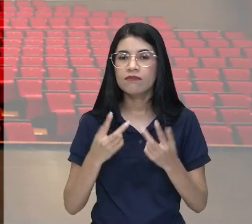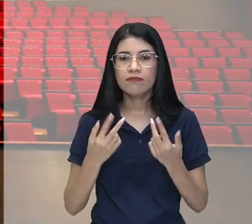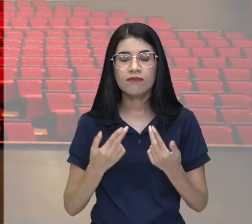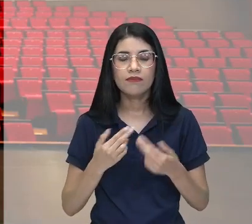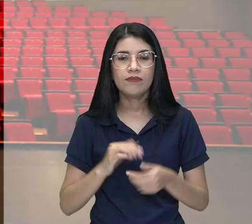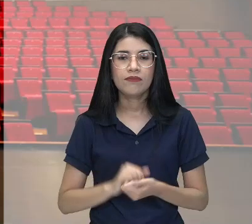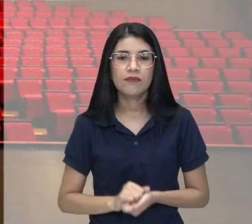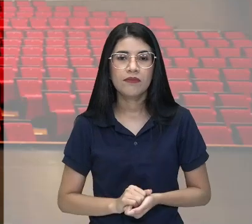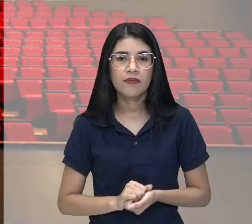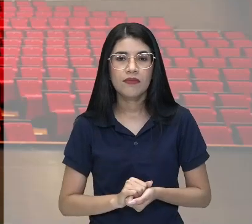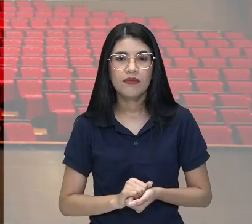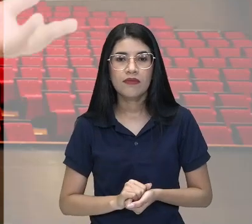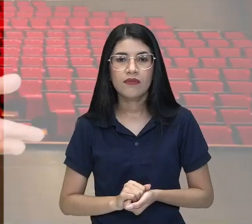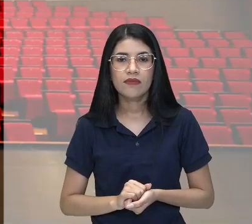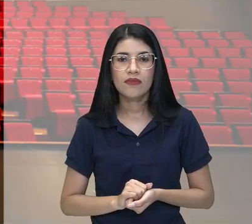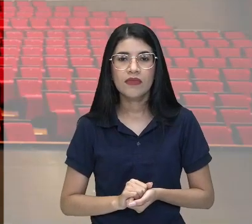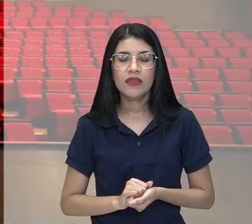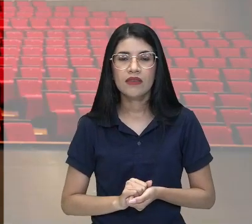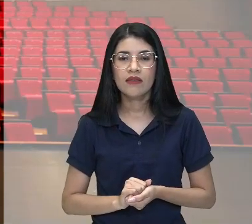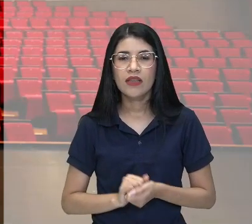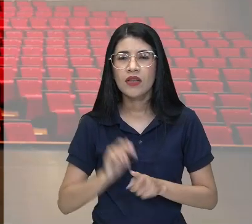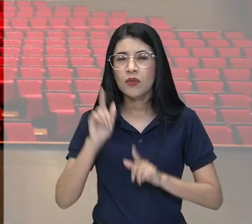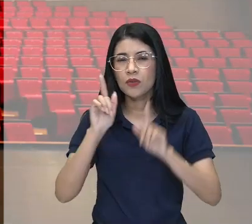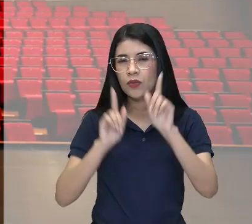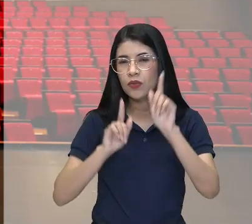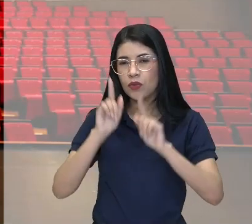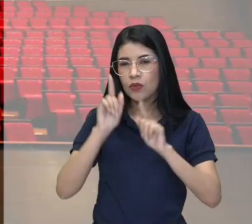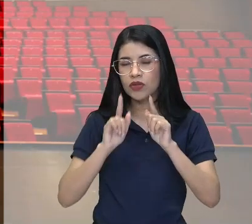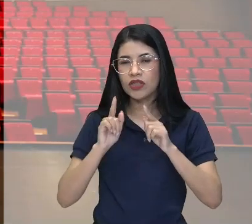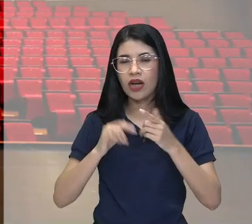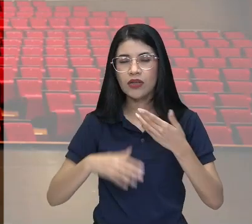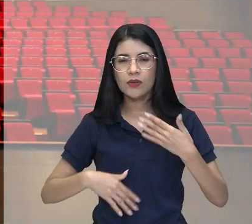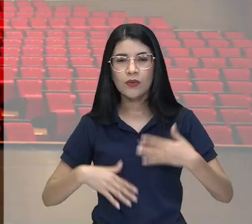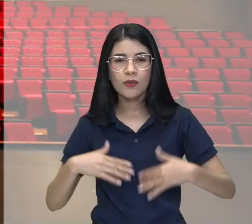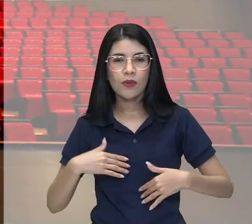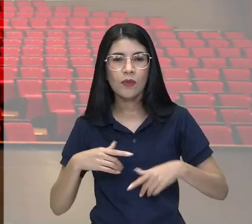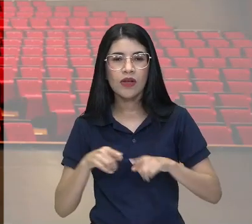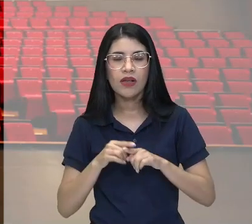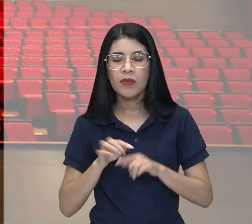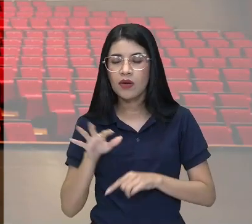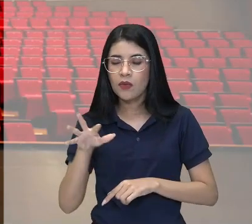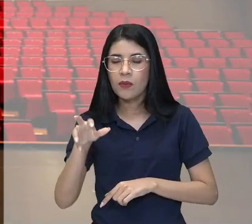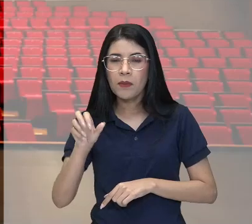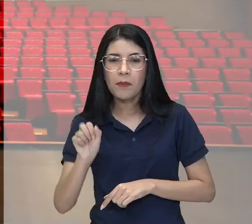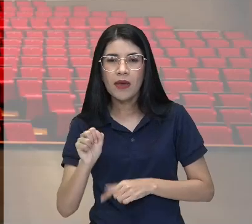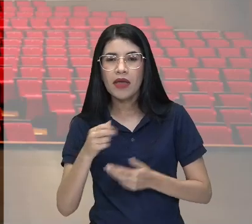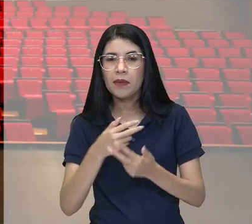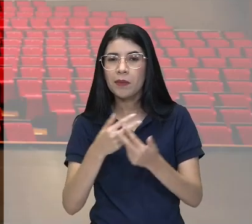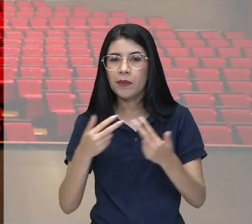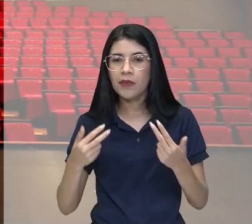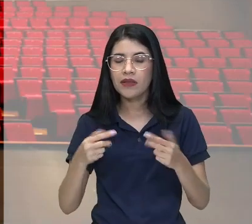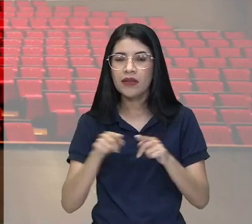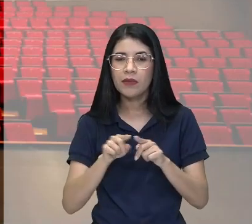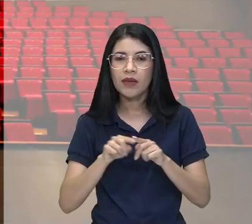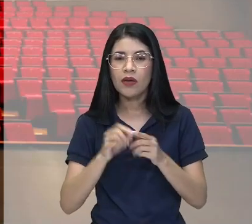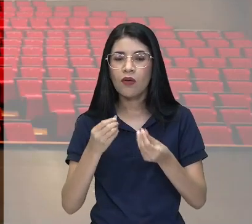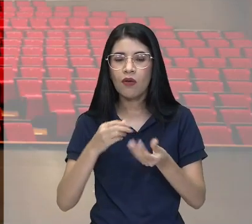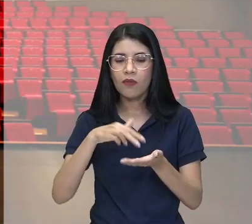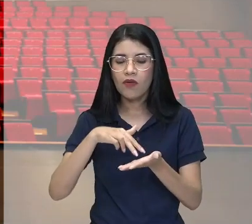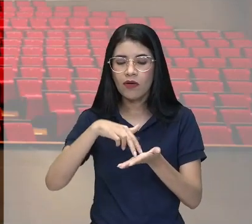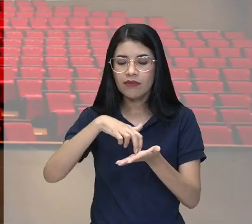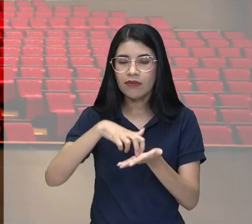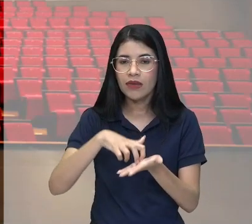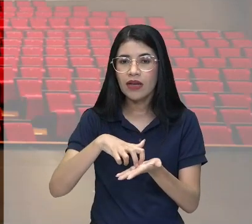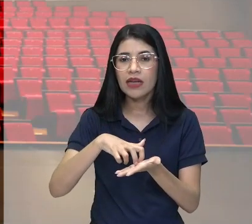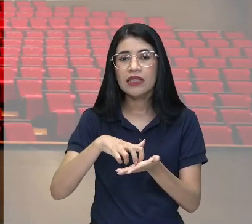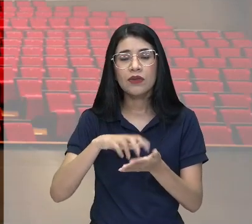né? Então, qualquer gesto que você faça, a forma que você pega, como é que eu vou me abaixar? Então, tudo isso você